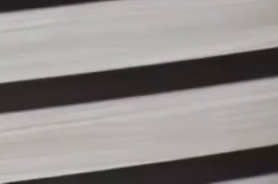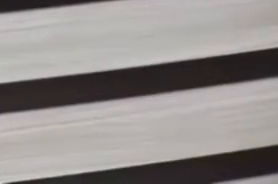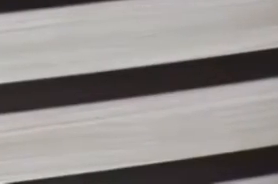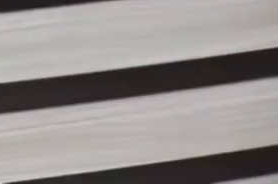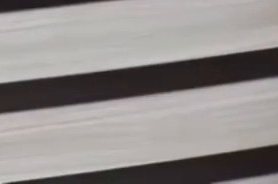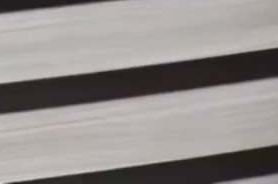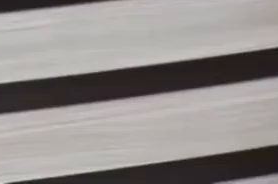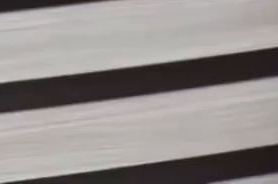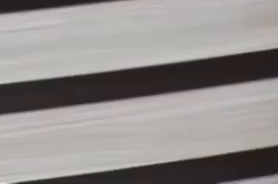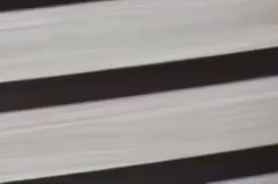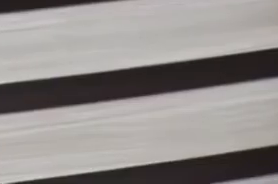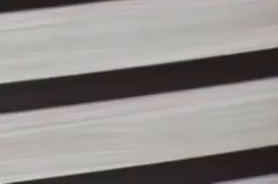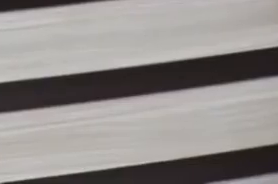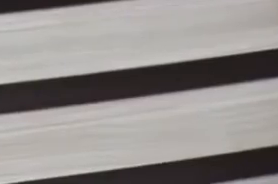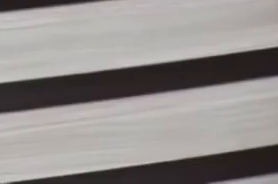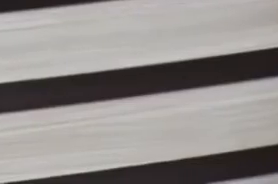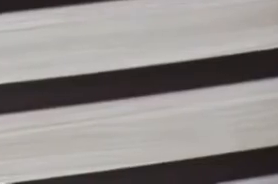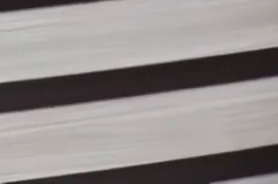Existe matéria a ser lida, senhor presidente.